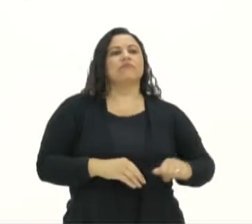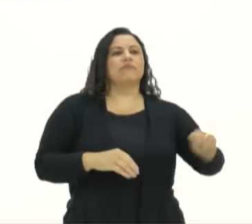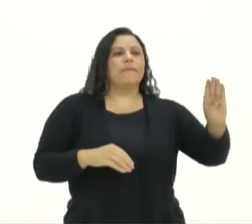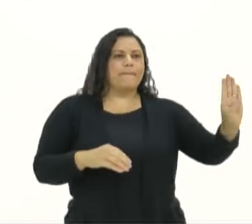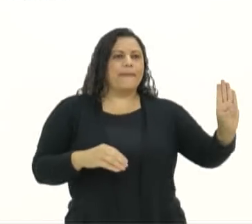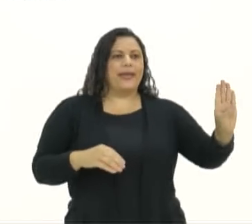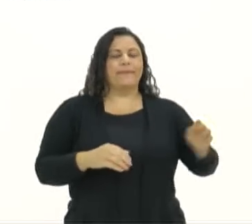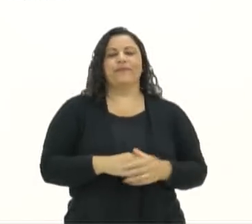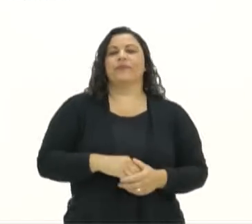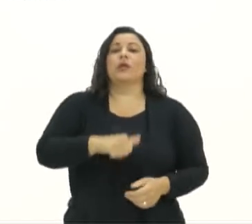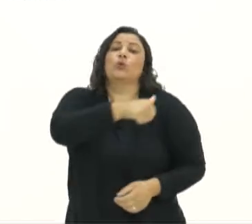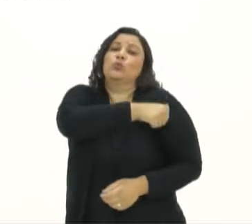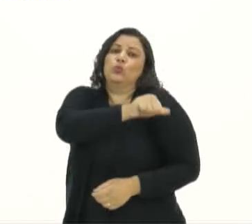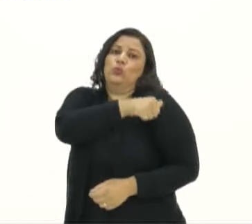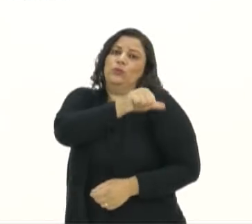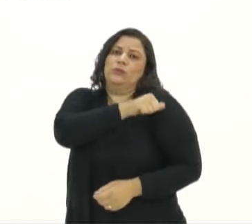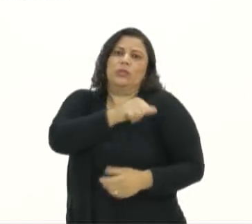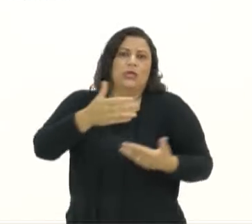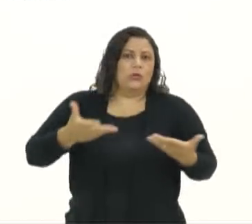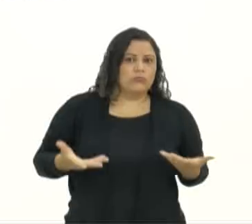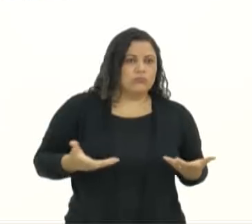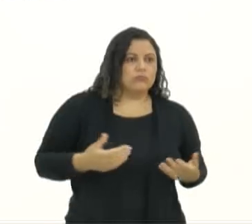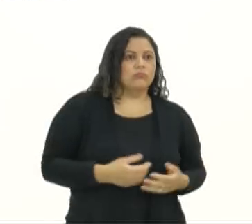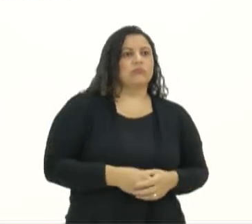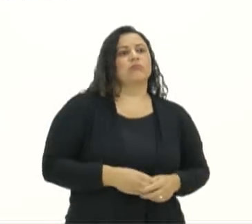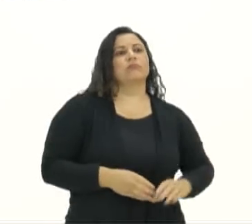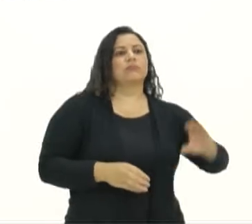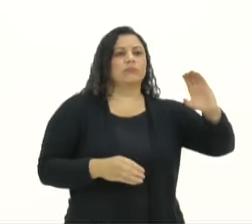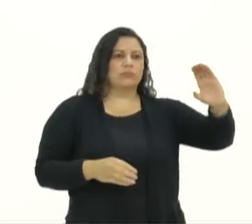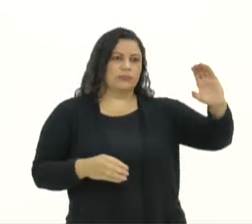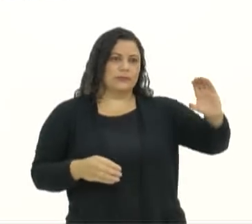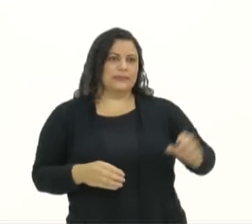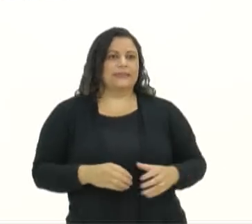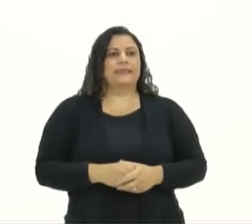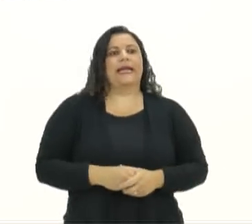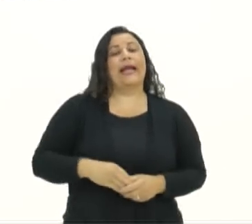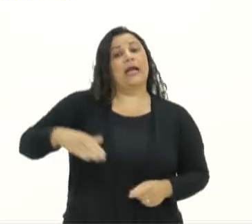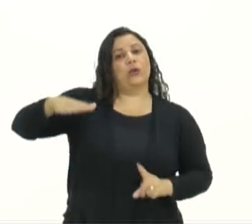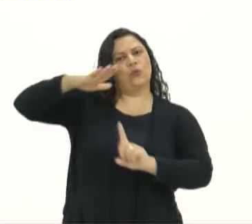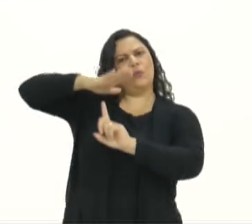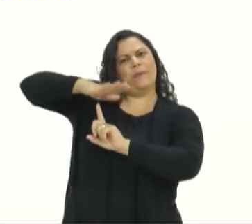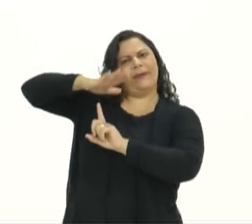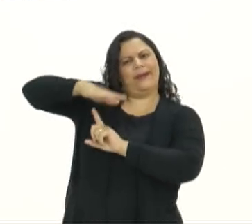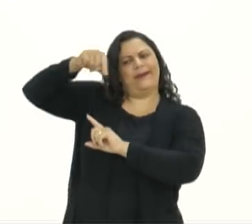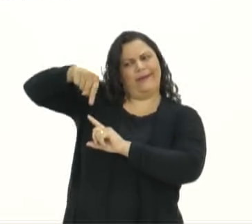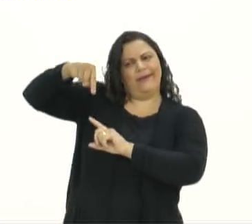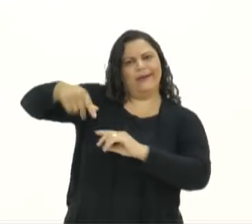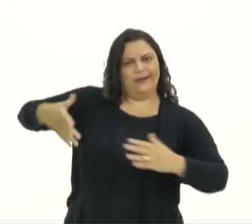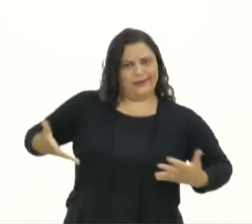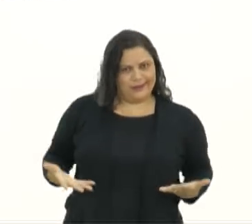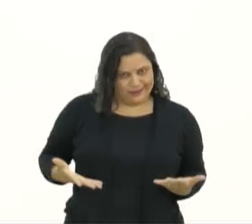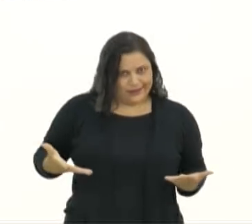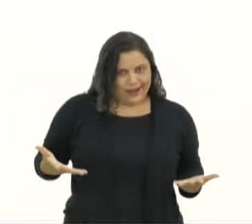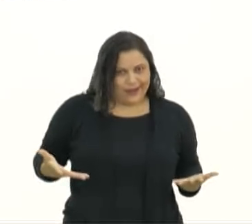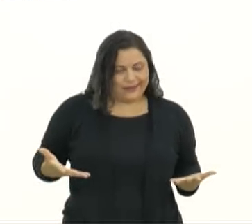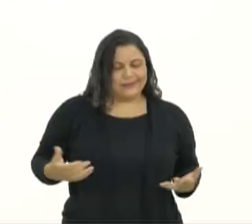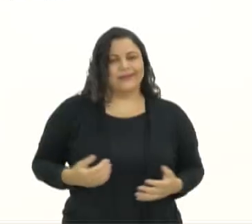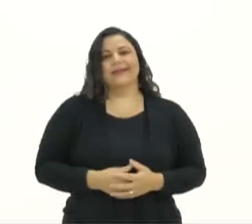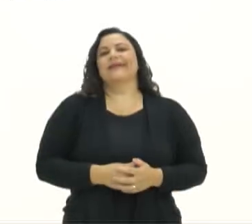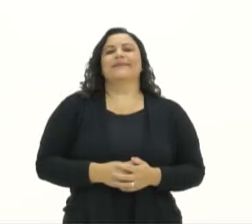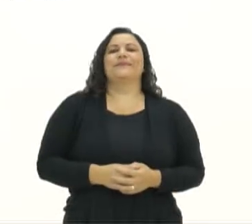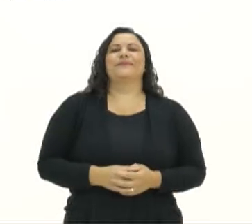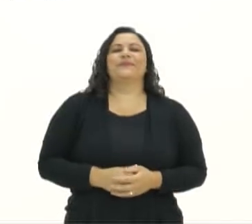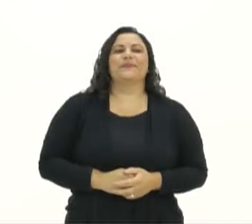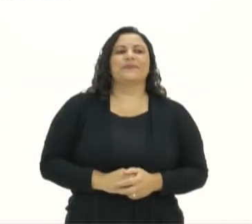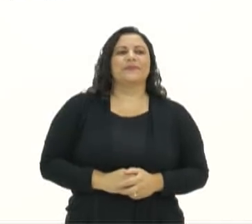travessia da Baía de Guanabara, no Rio de Janeiro. A travessia da Ilha do Mel, aqui no Paraná, né? Ali de Pontal até a Ilha